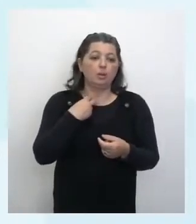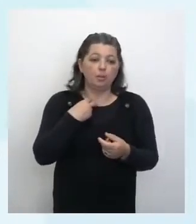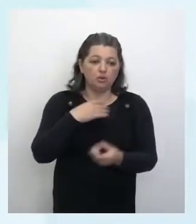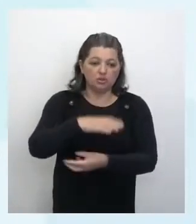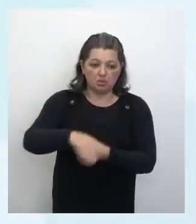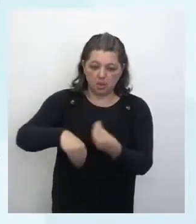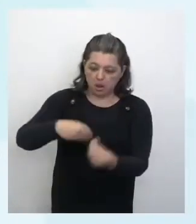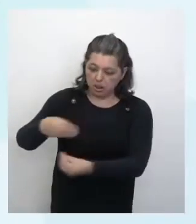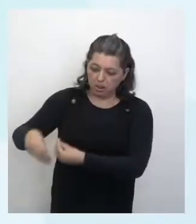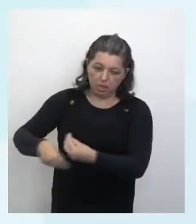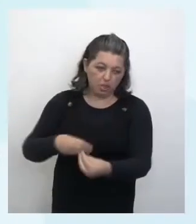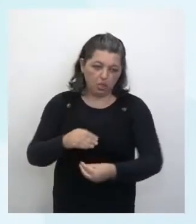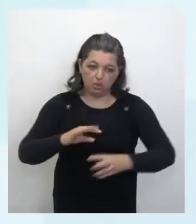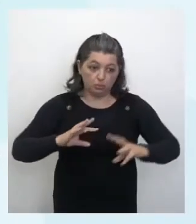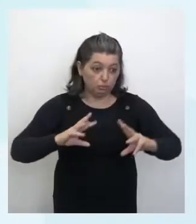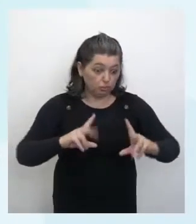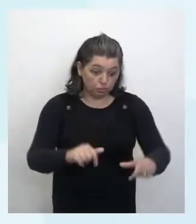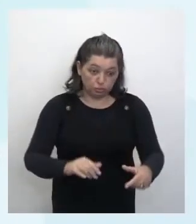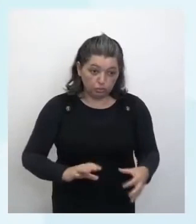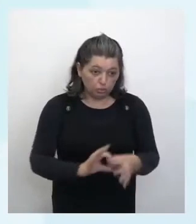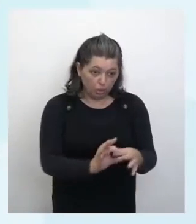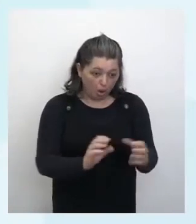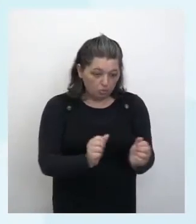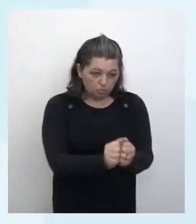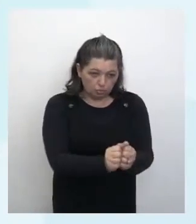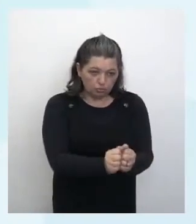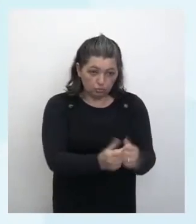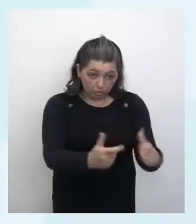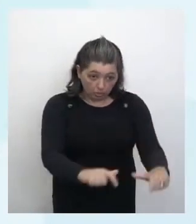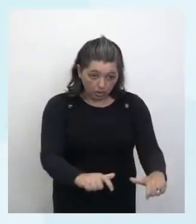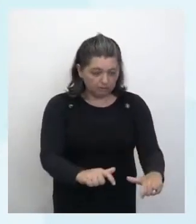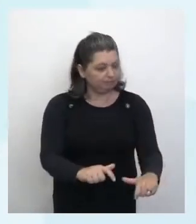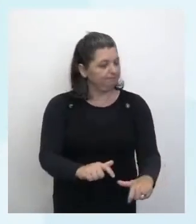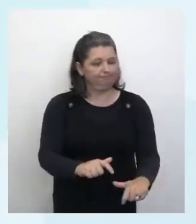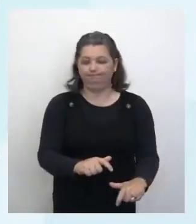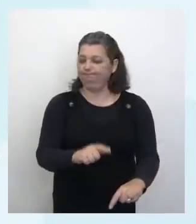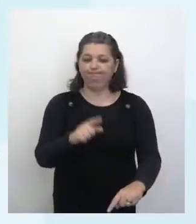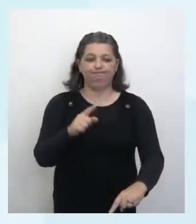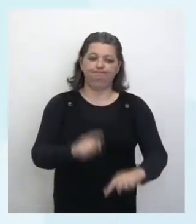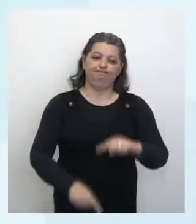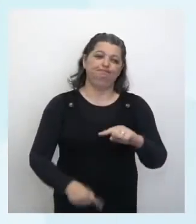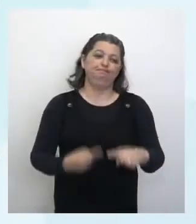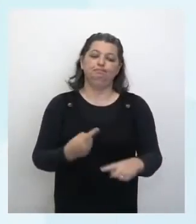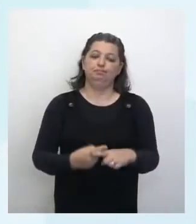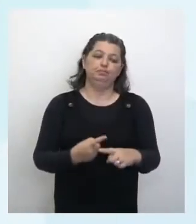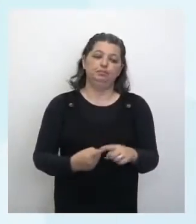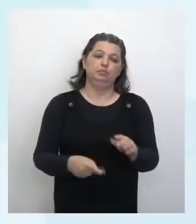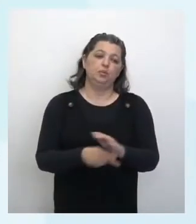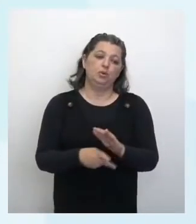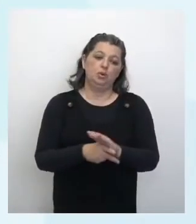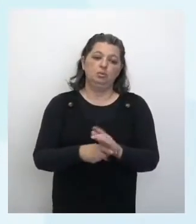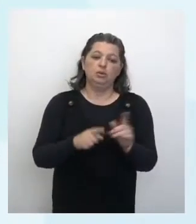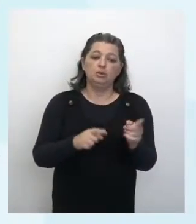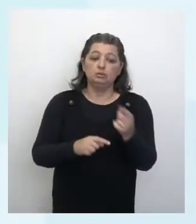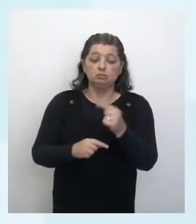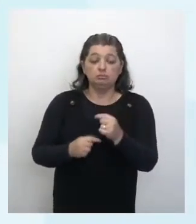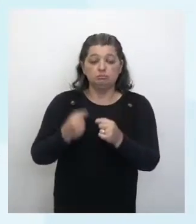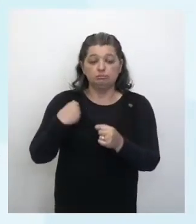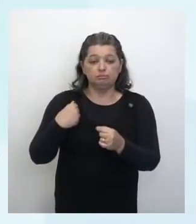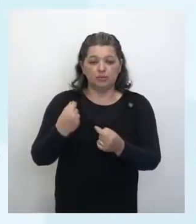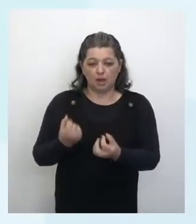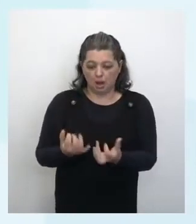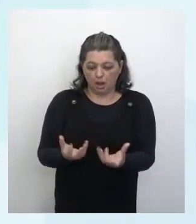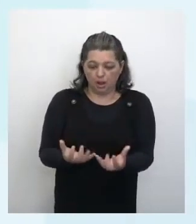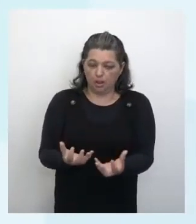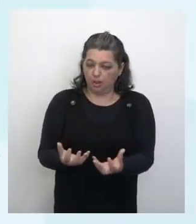explosivo, oxidante e corrosivo junto. O inflamável são aqueles que pegam fogo. Eles não devem ser manipulados perto